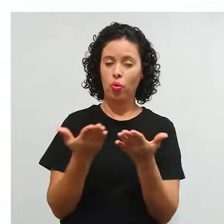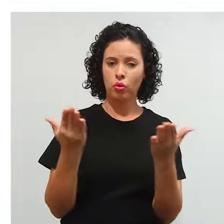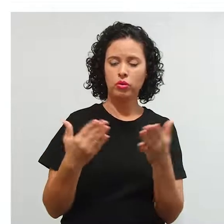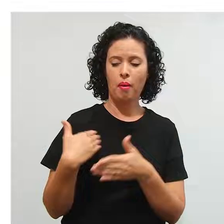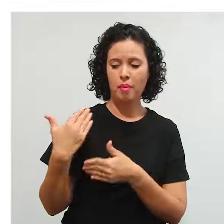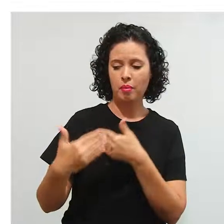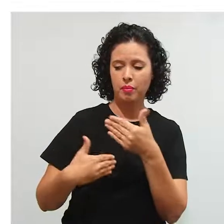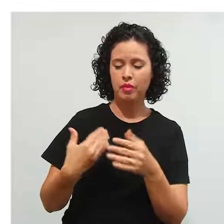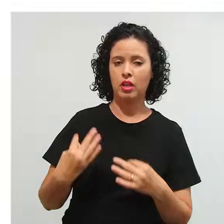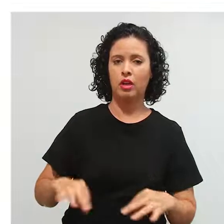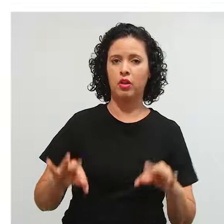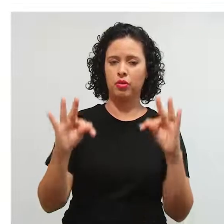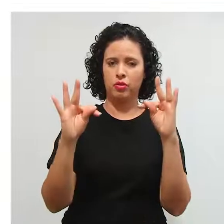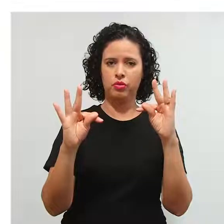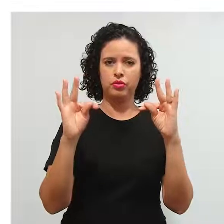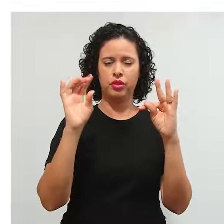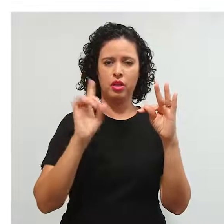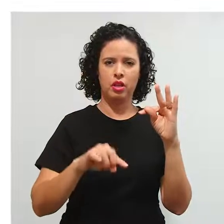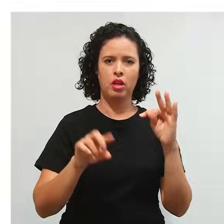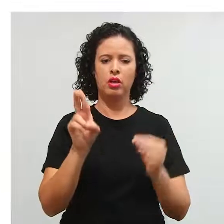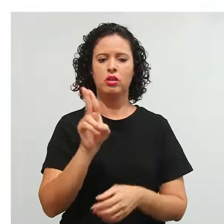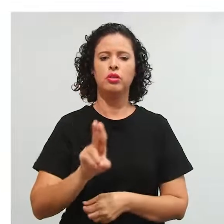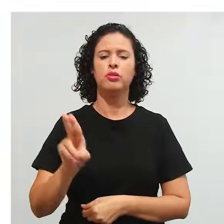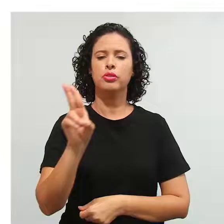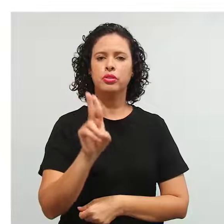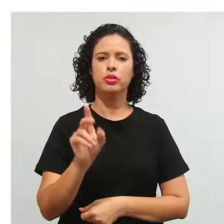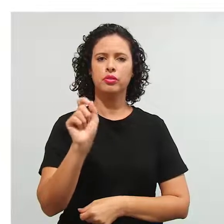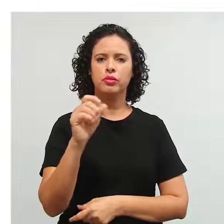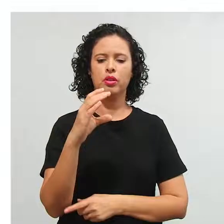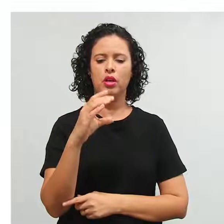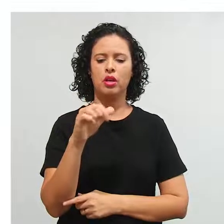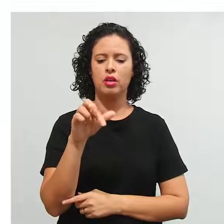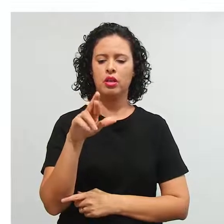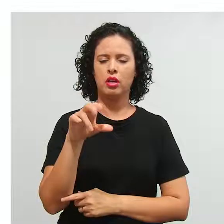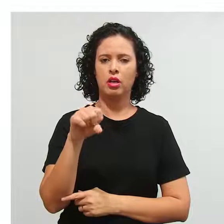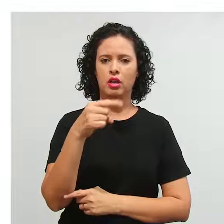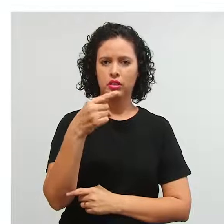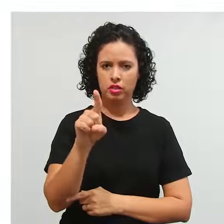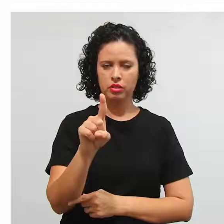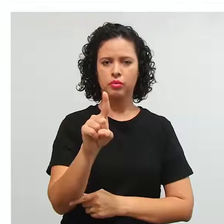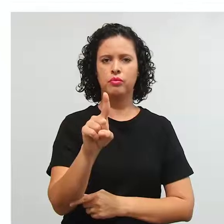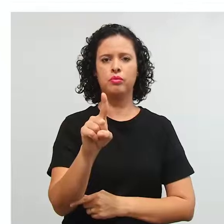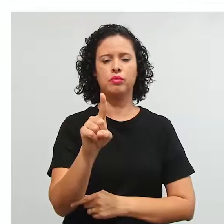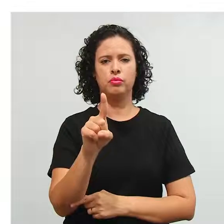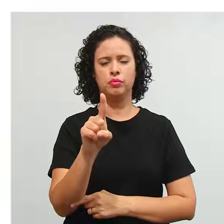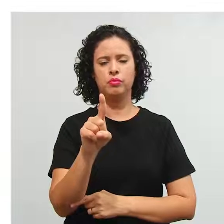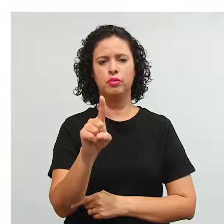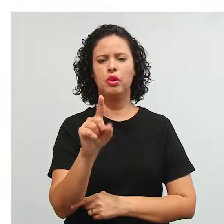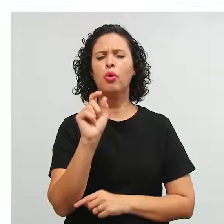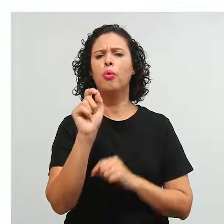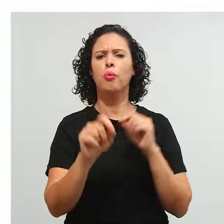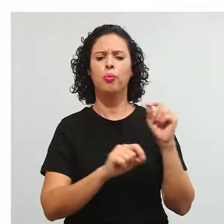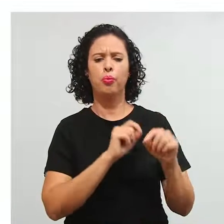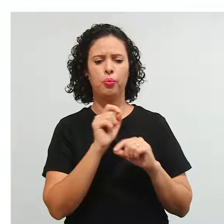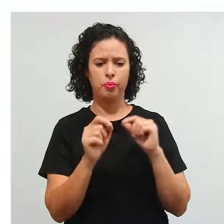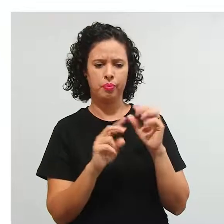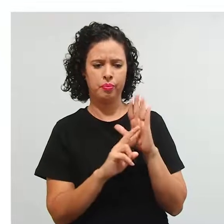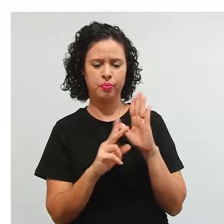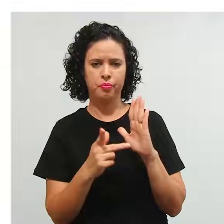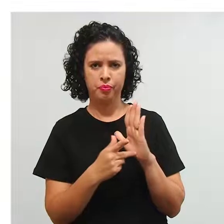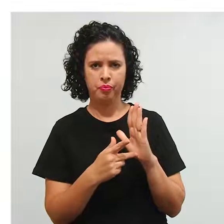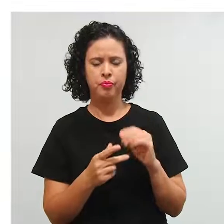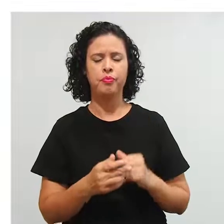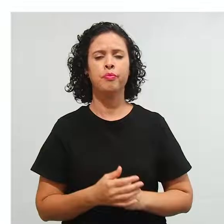a evolução tecnológica, nós utilizamos o cartão corporativo. O que são esse suprimento de